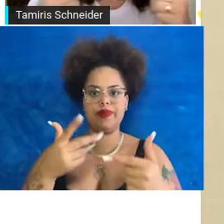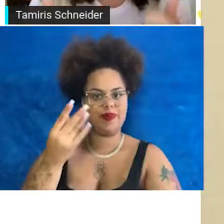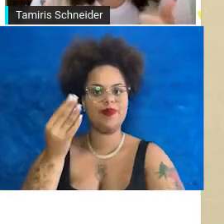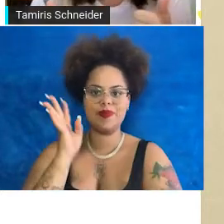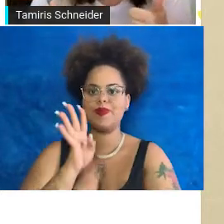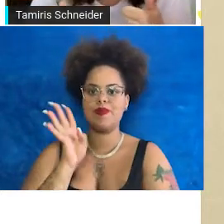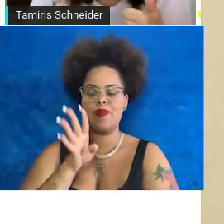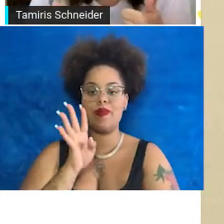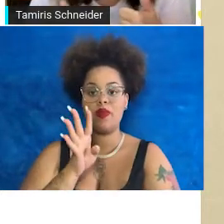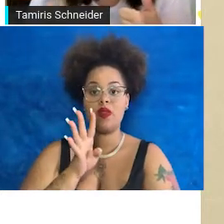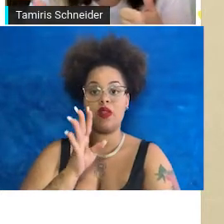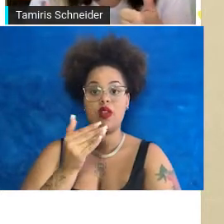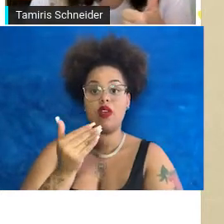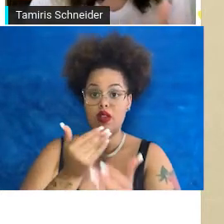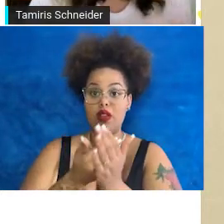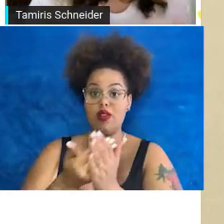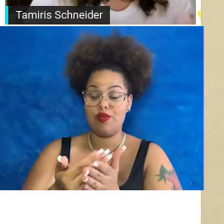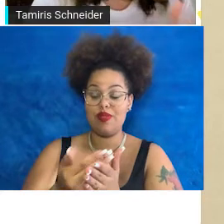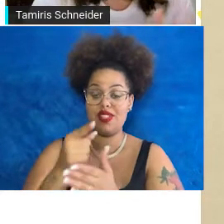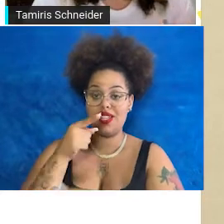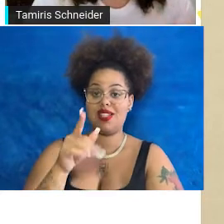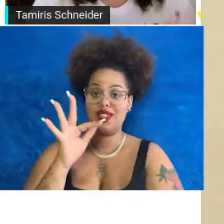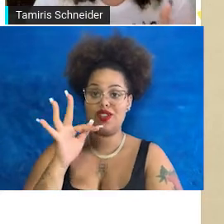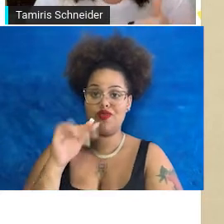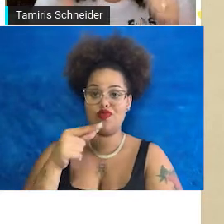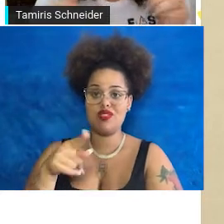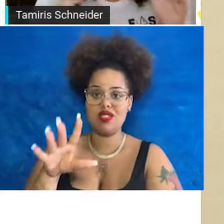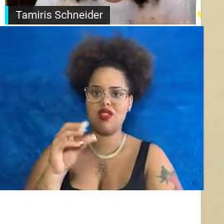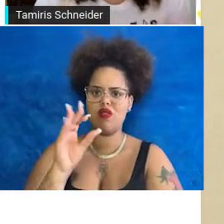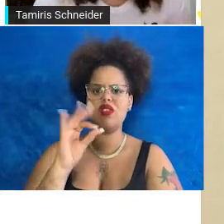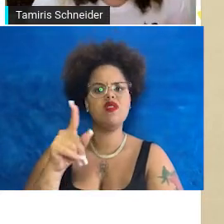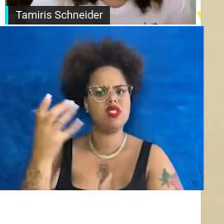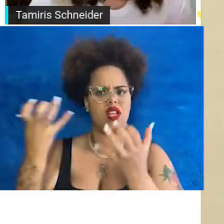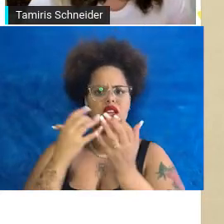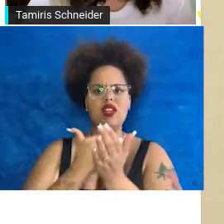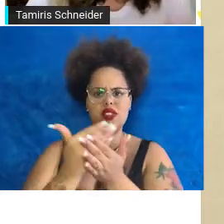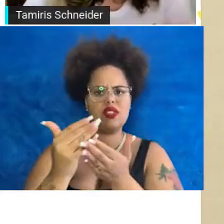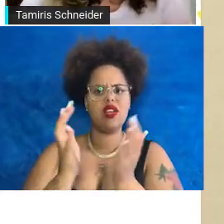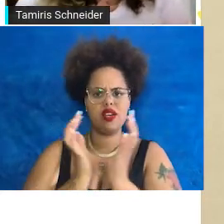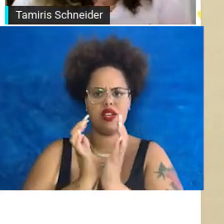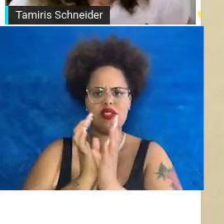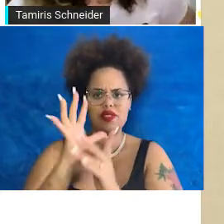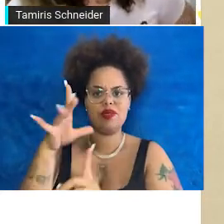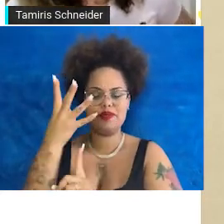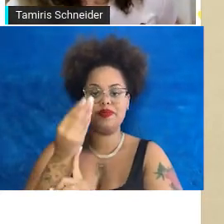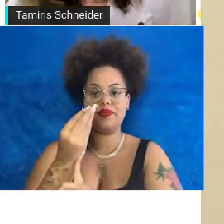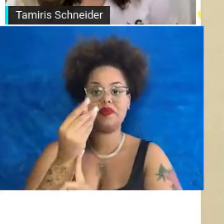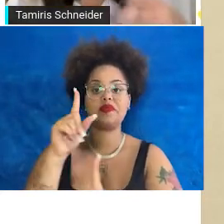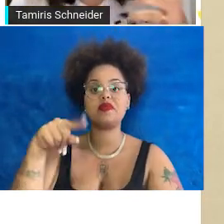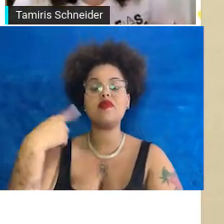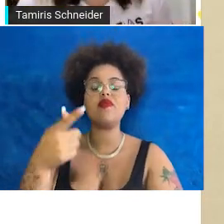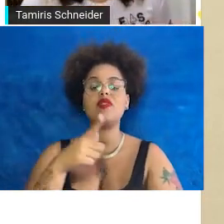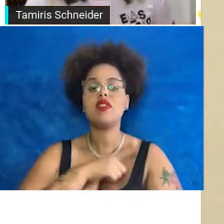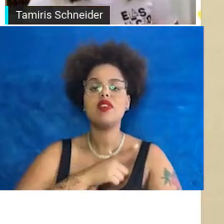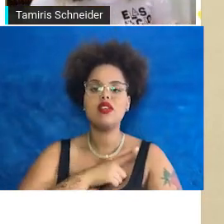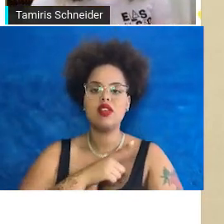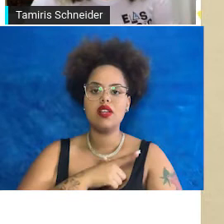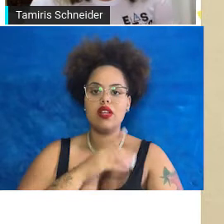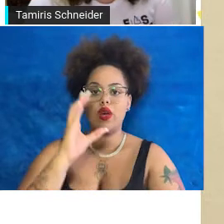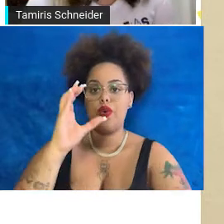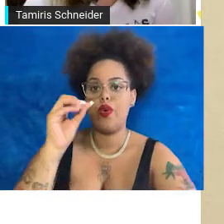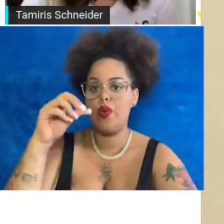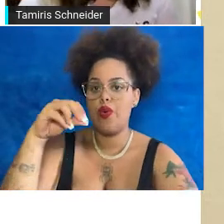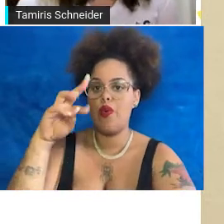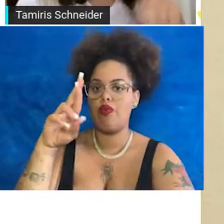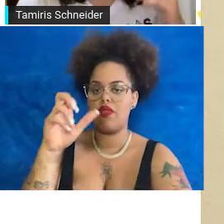massa. Indico começar por essa função se você quer iniciar numa equipe de arte. Depois disso, a gente tem o